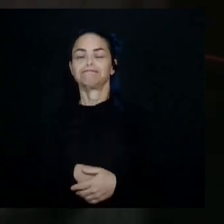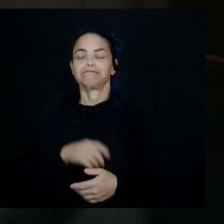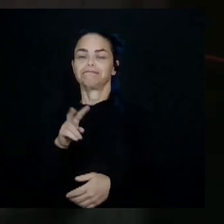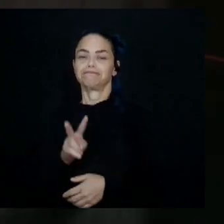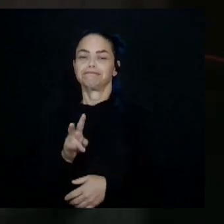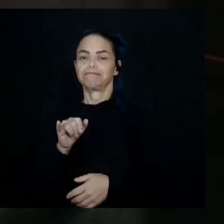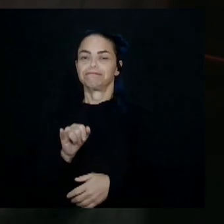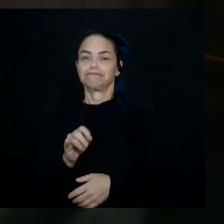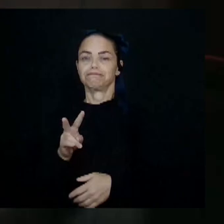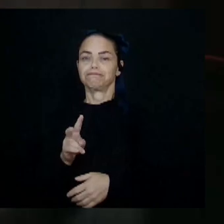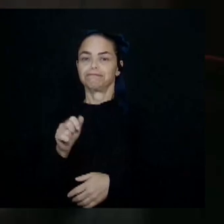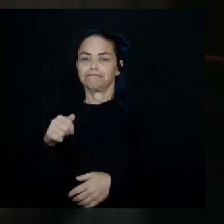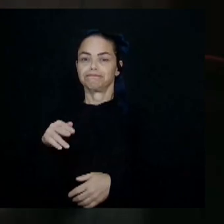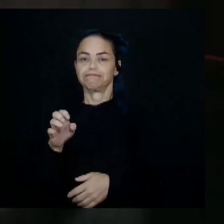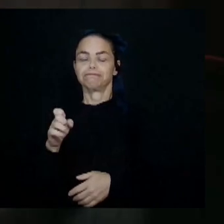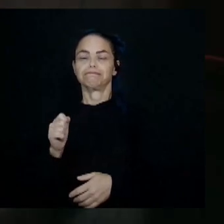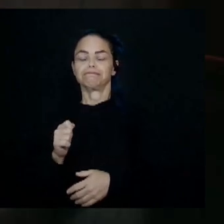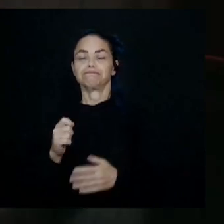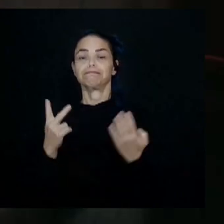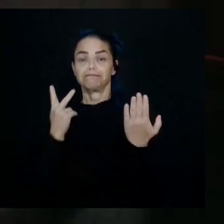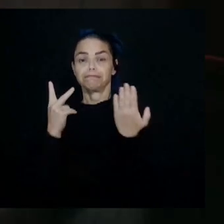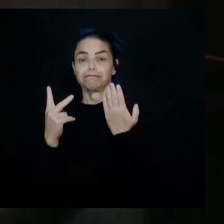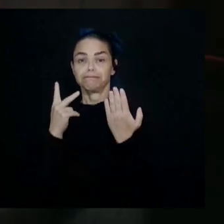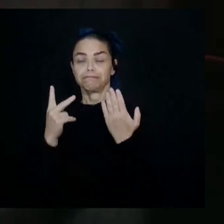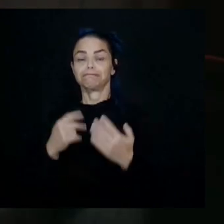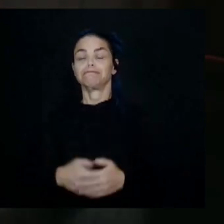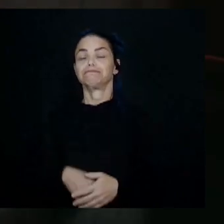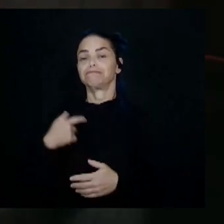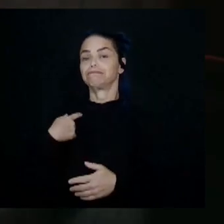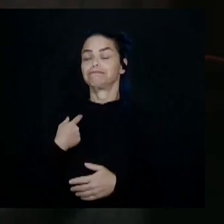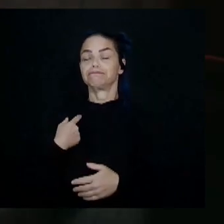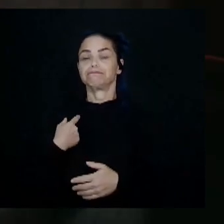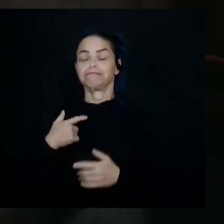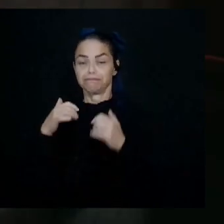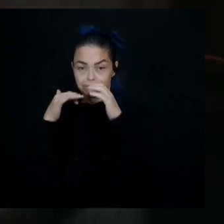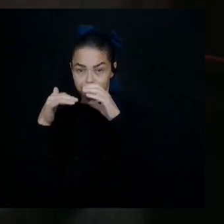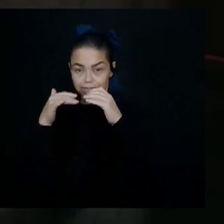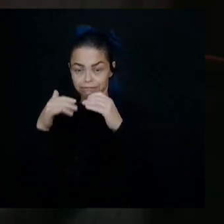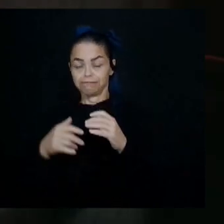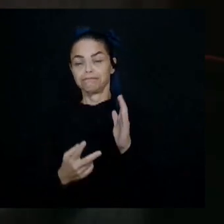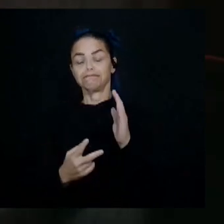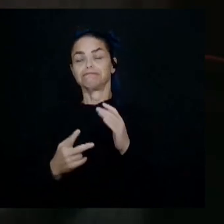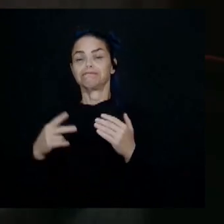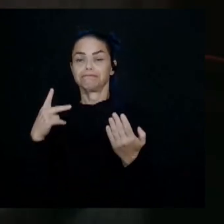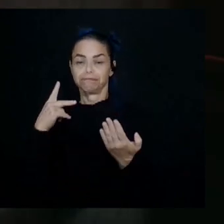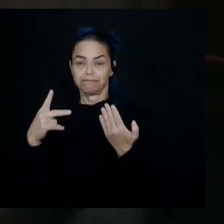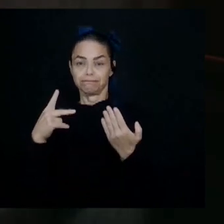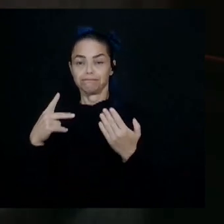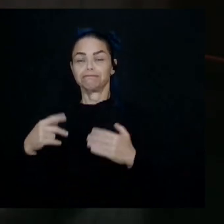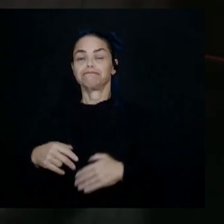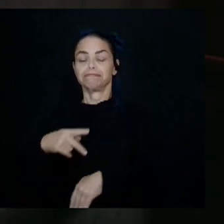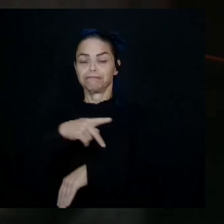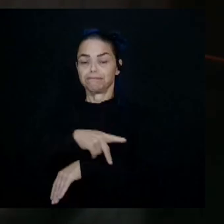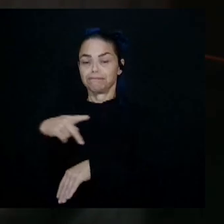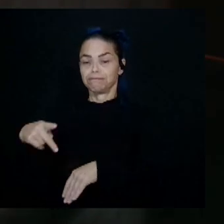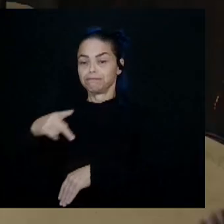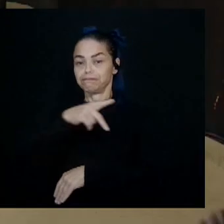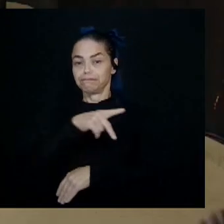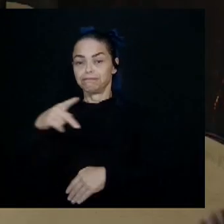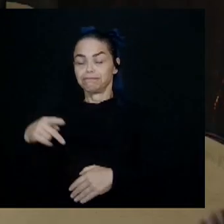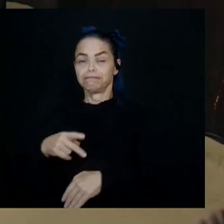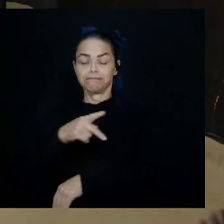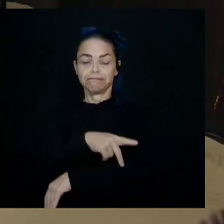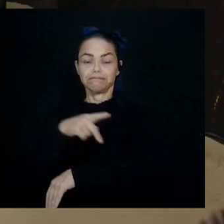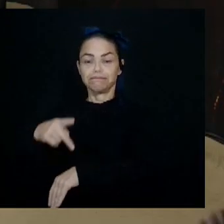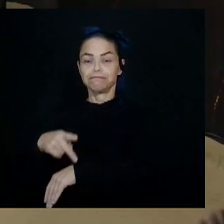ela é psicopedagoga, trabalha com neuropsicopedagogia clínica, é especialista em TEA. Seja